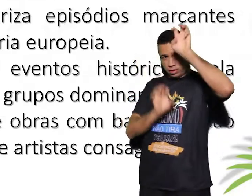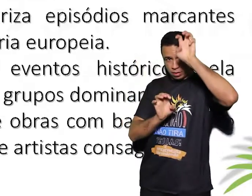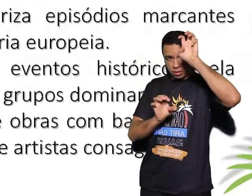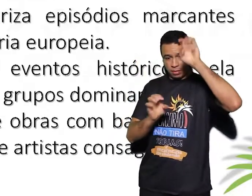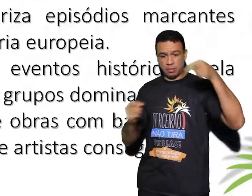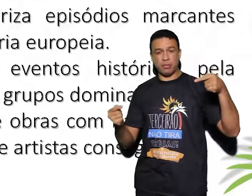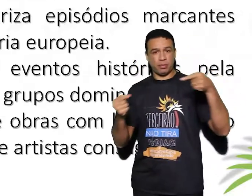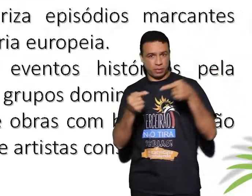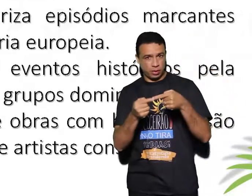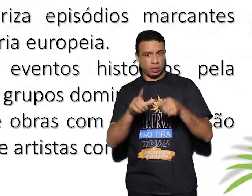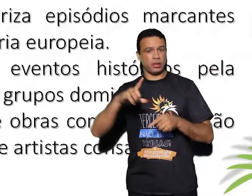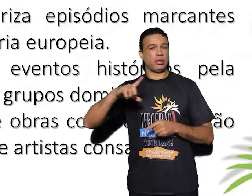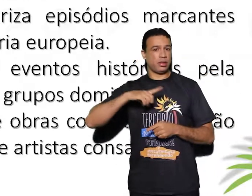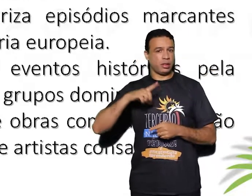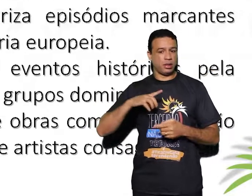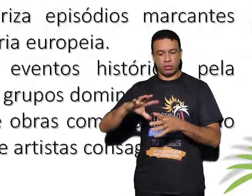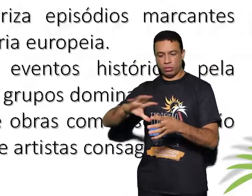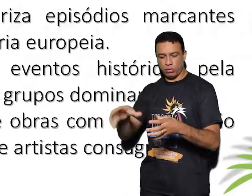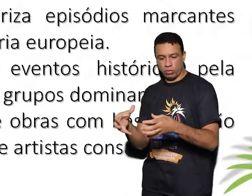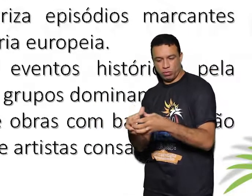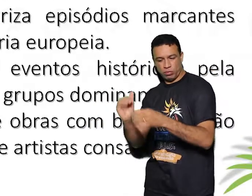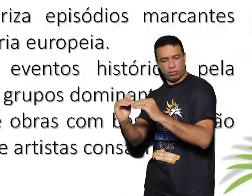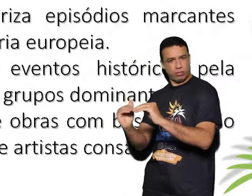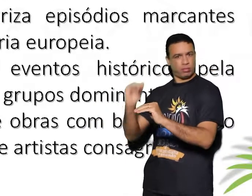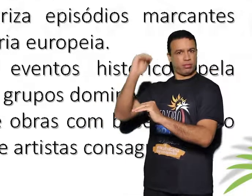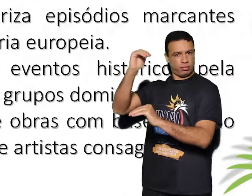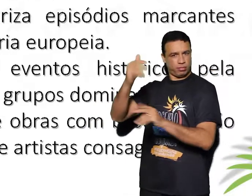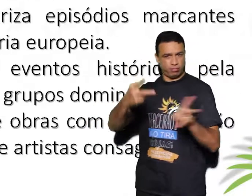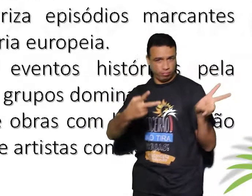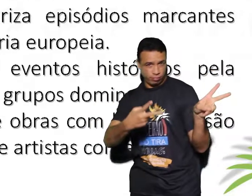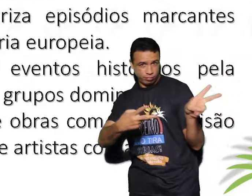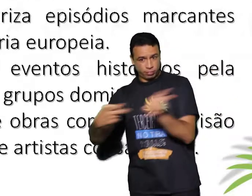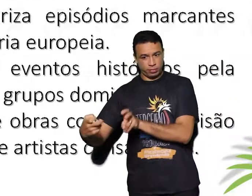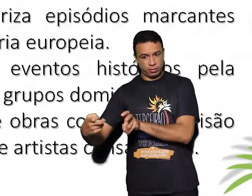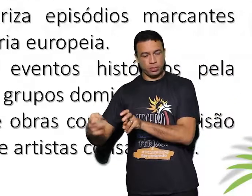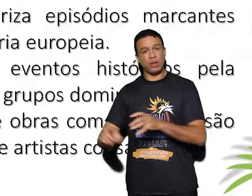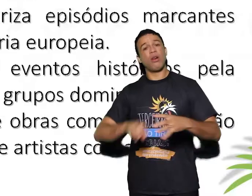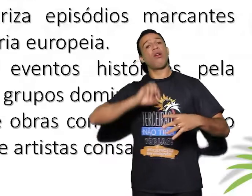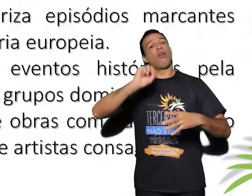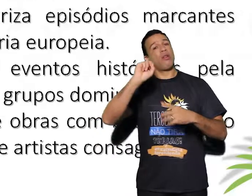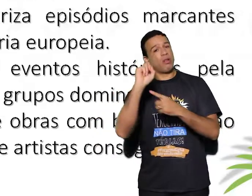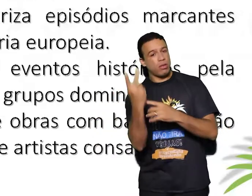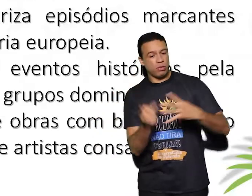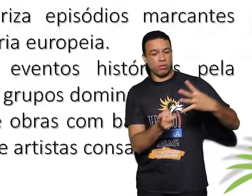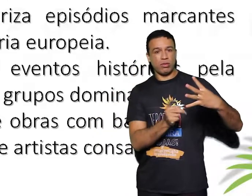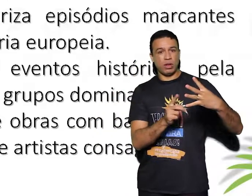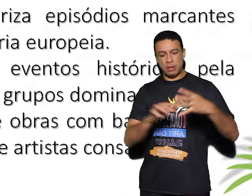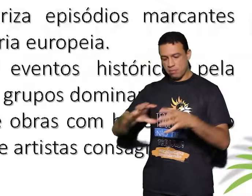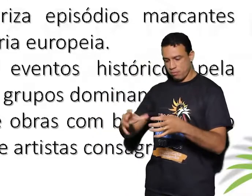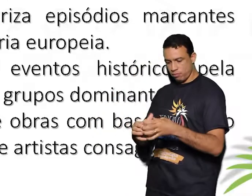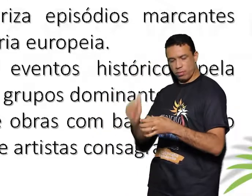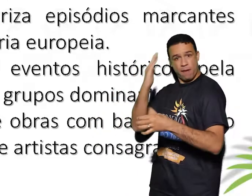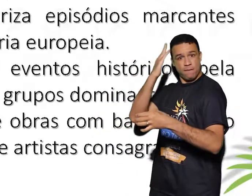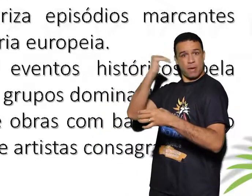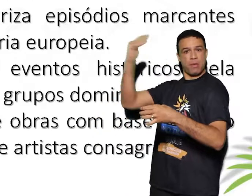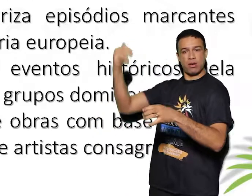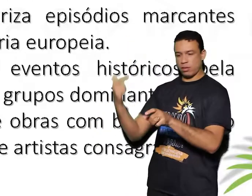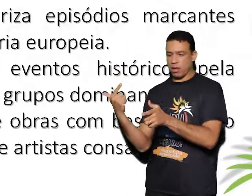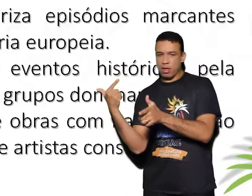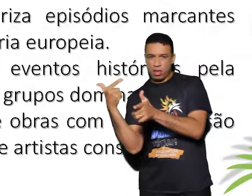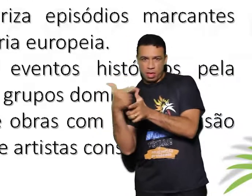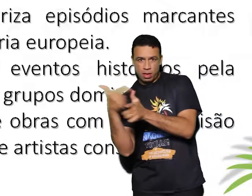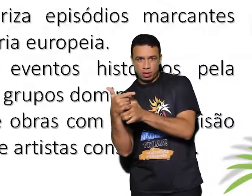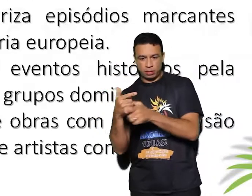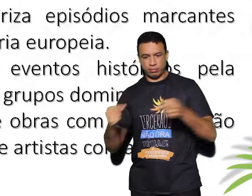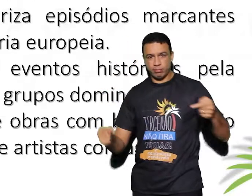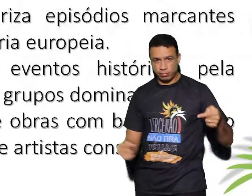eventos históricos pela ótica de grupos dominantes ou compõe obras com a base na visão crítica de artistas consagrados. Antes de responder, é bom a